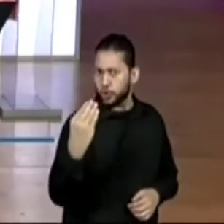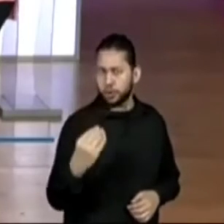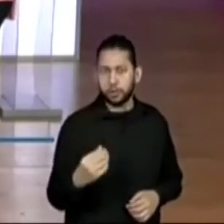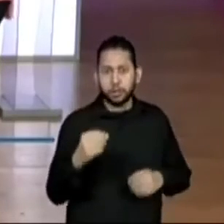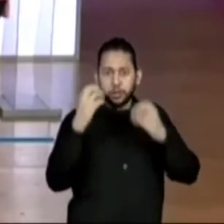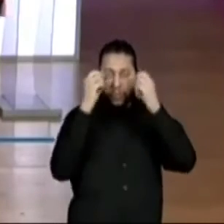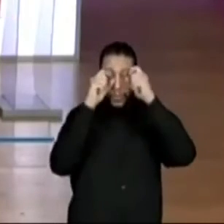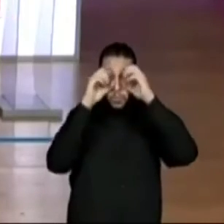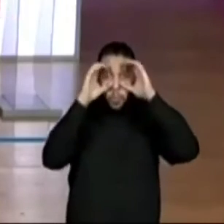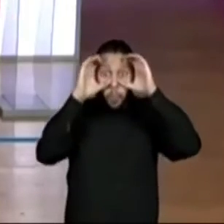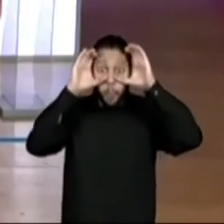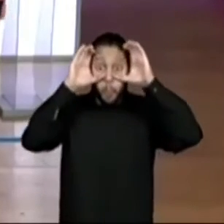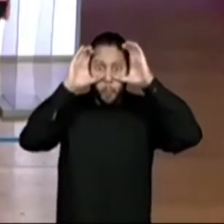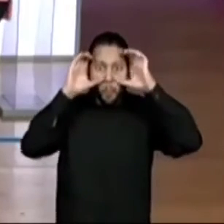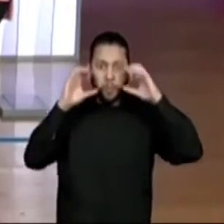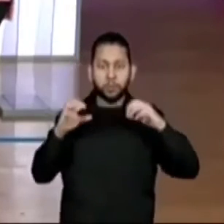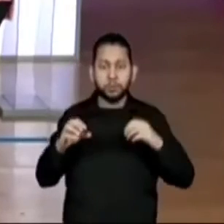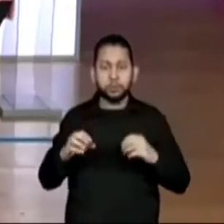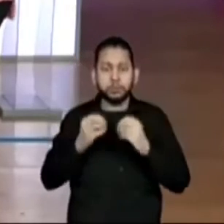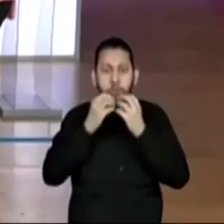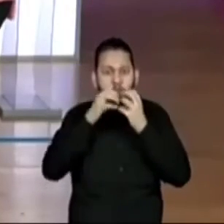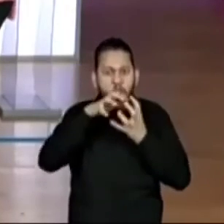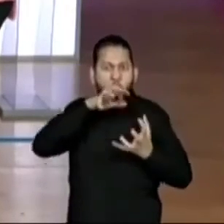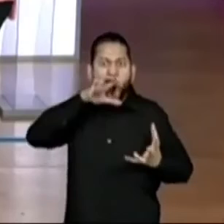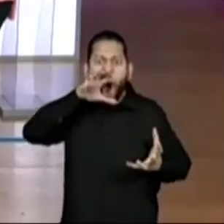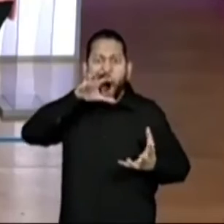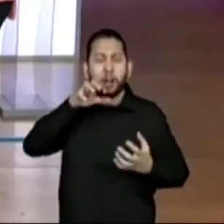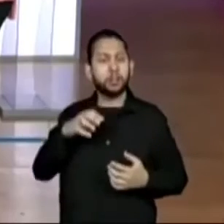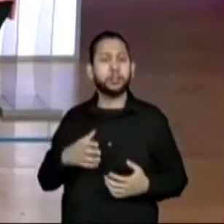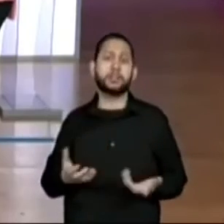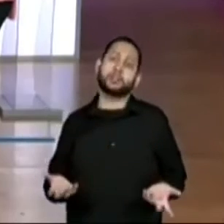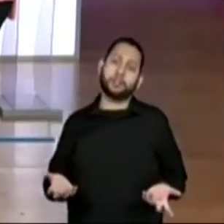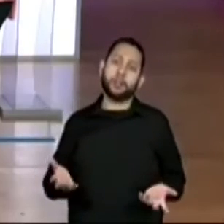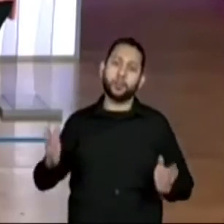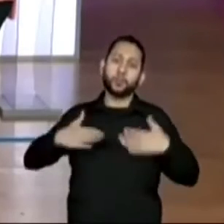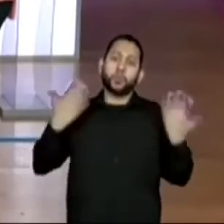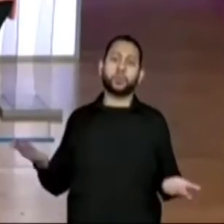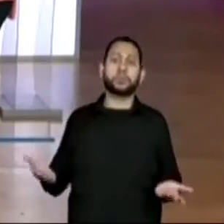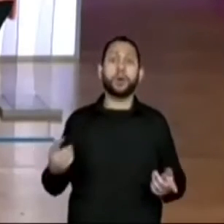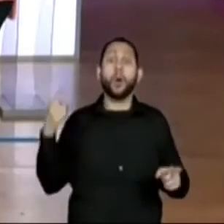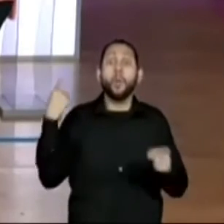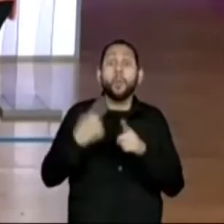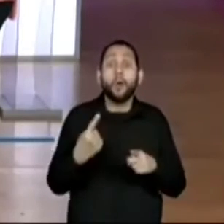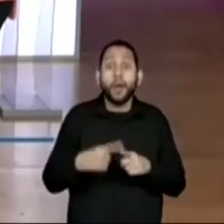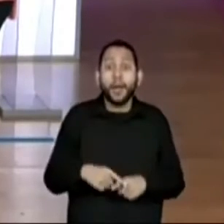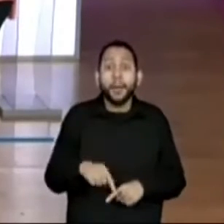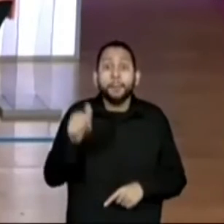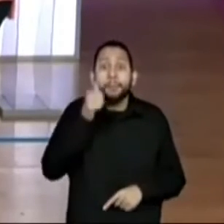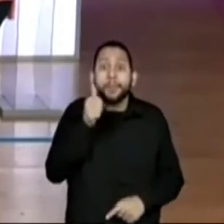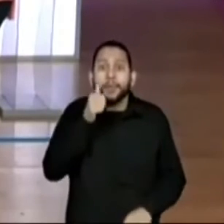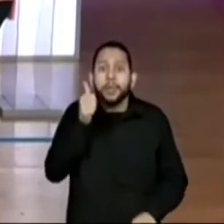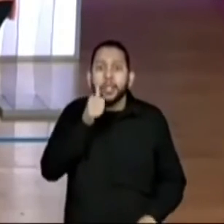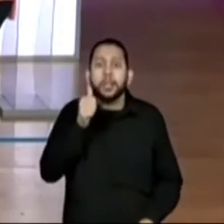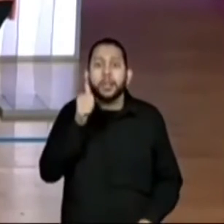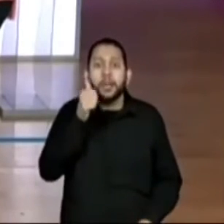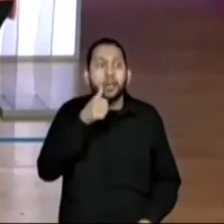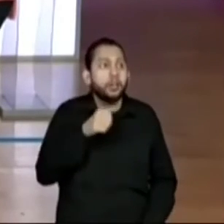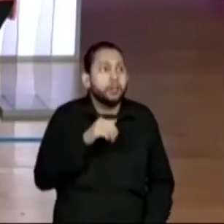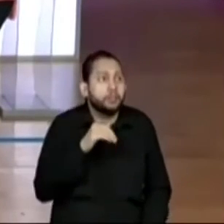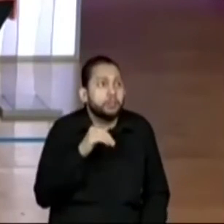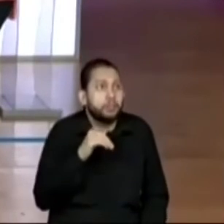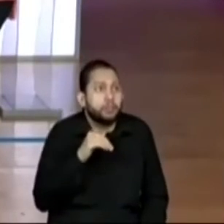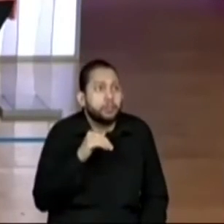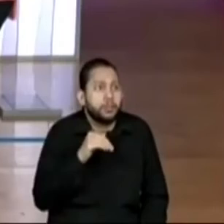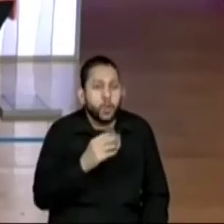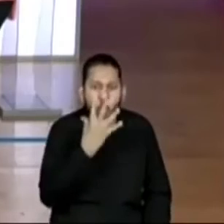grande. Aí, quando começa tudo grande, a gente já vai imaginar que o lobo, ele era enorme, se comparado com a